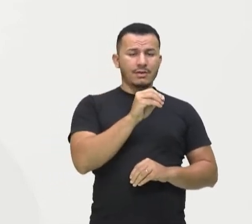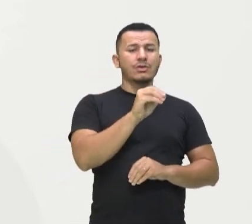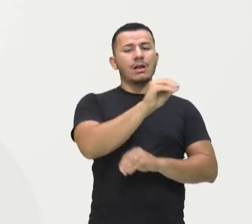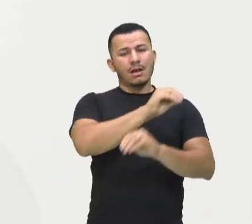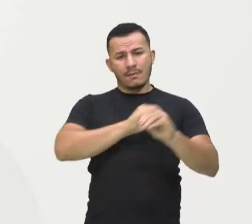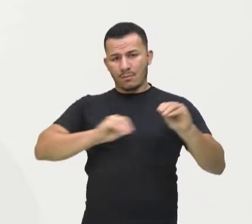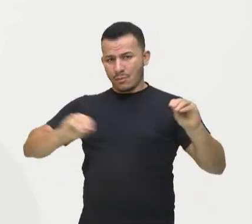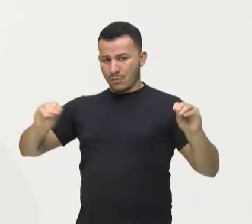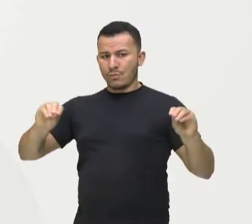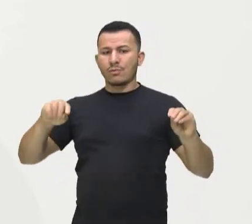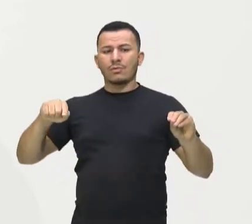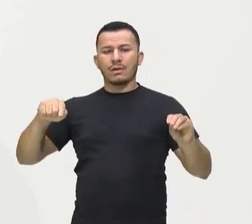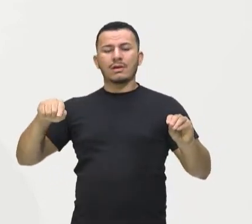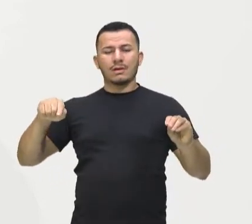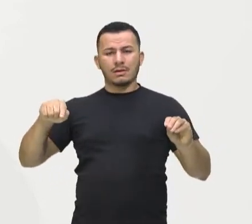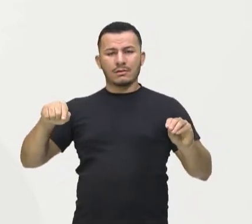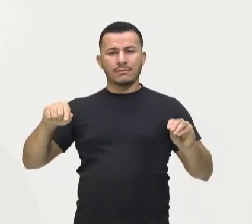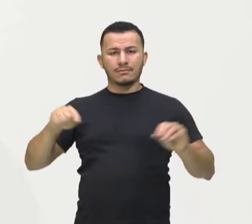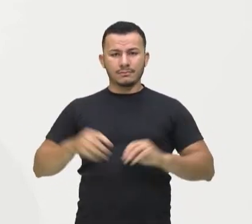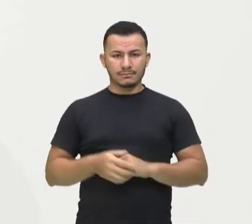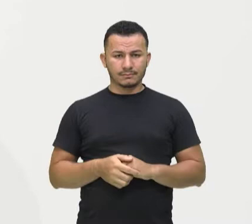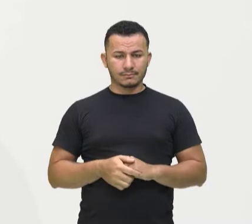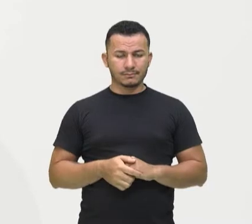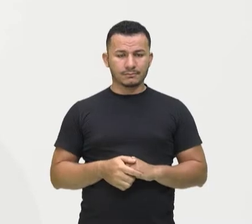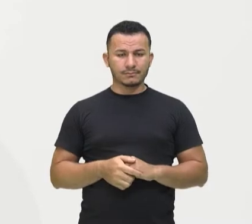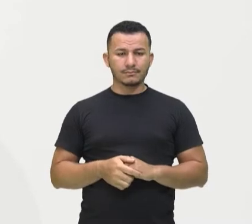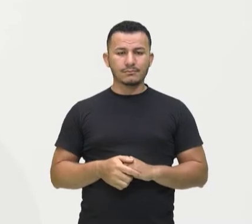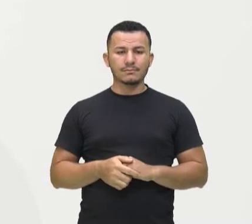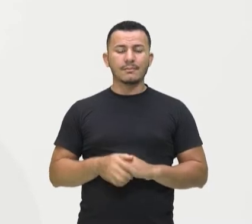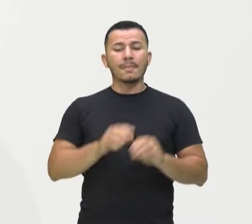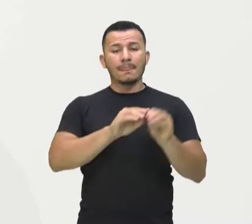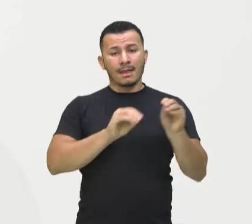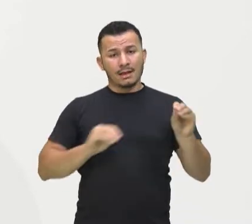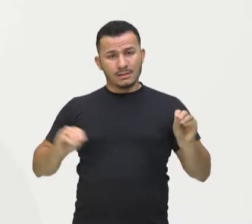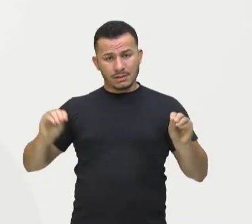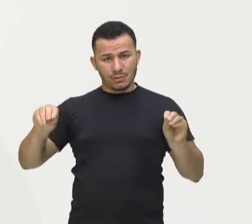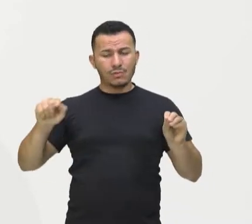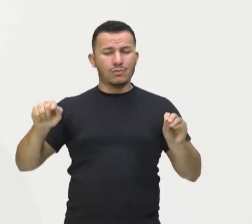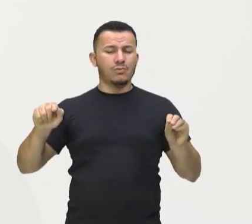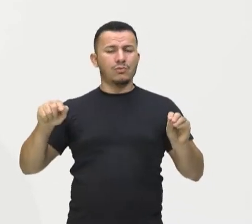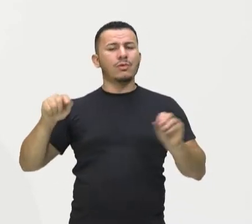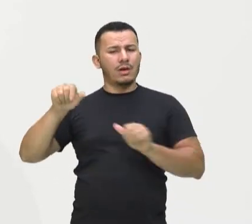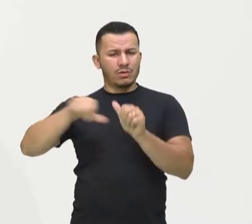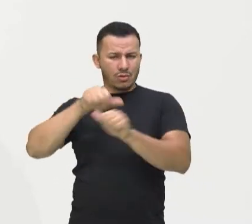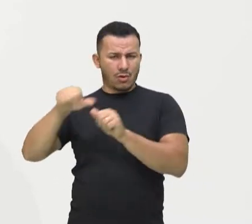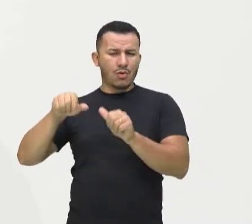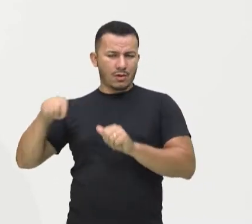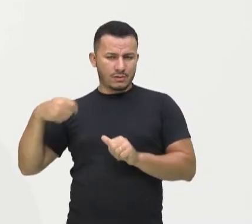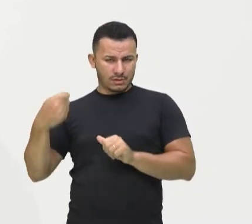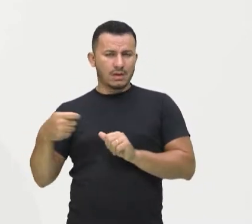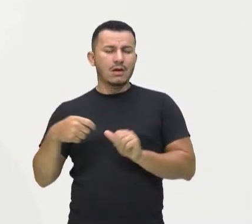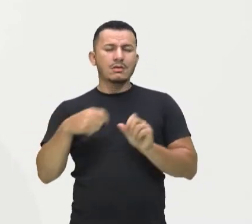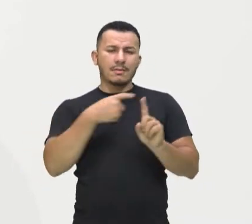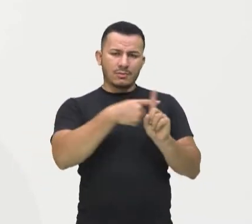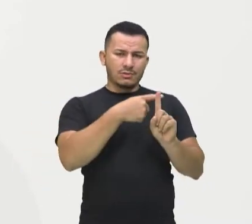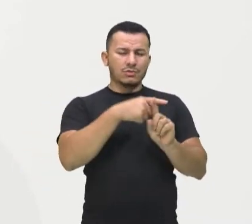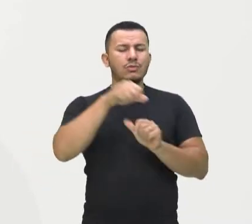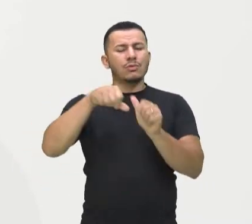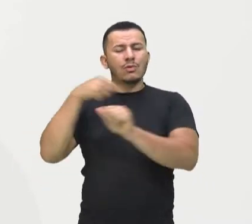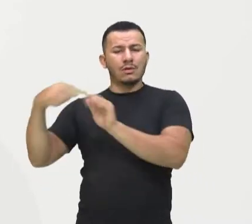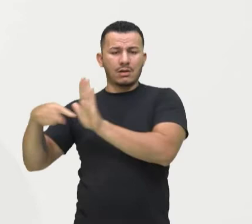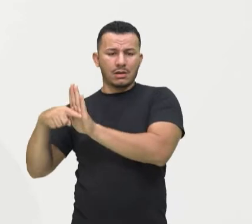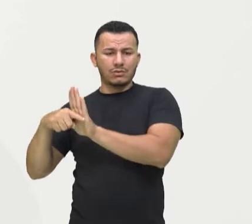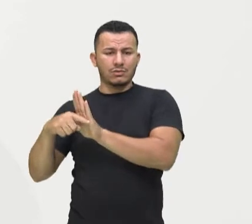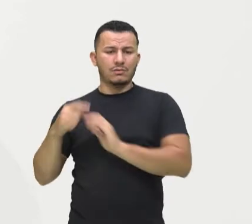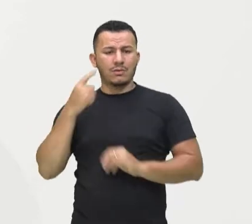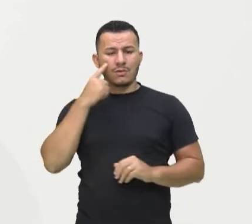leva ele para o outro lado da igualdade, né? Lá para o segundo membro, como a gente aprendeu aí nas nossas aulas de resolução de equação, e não ficar